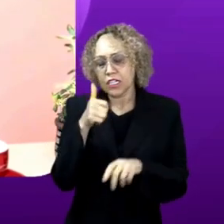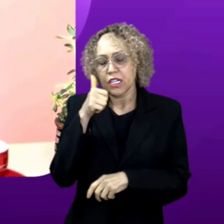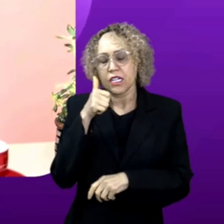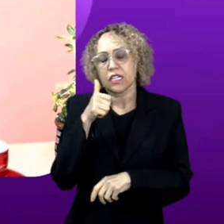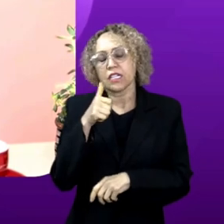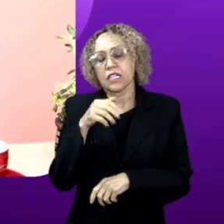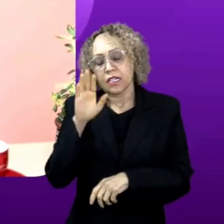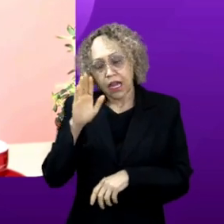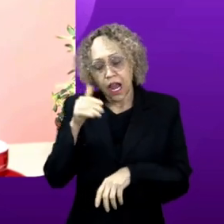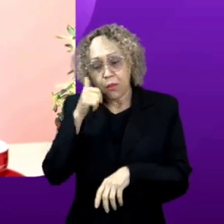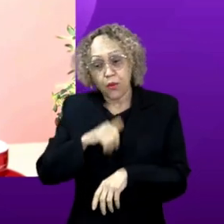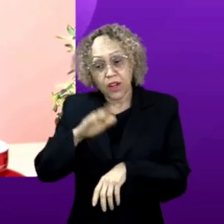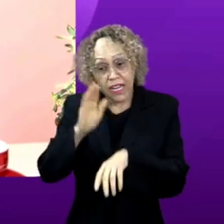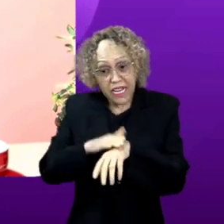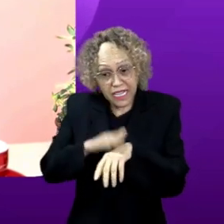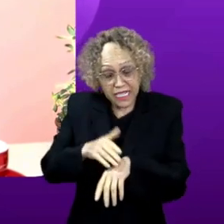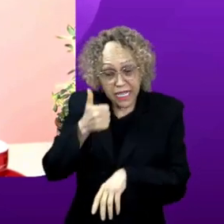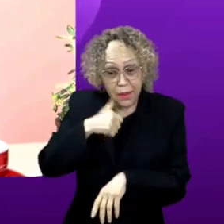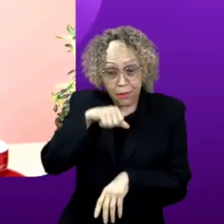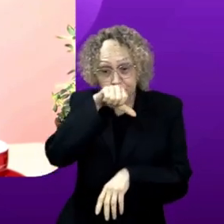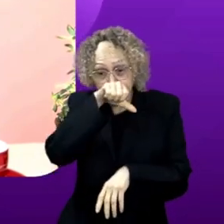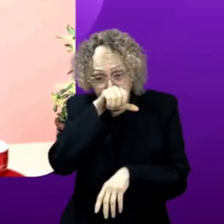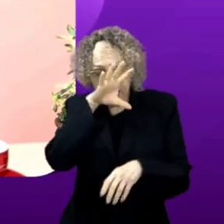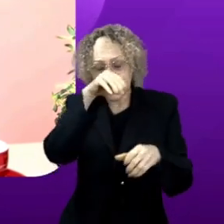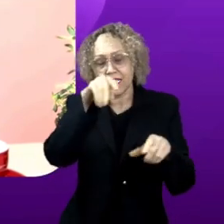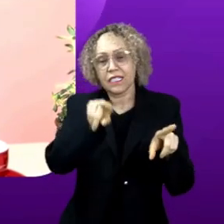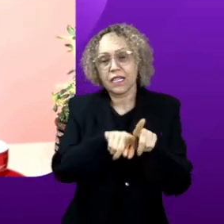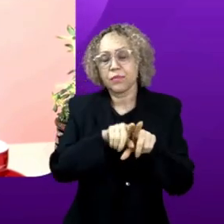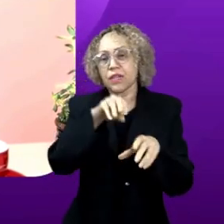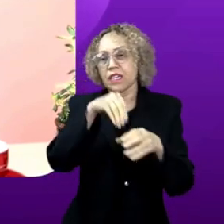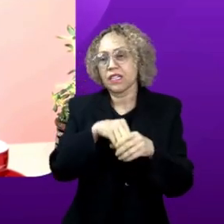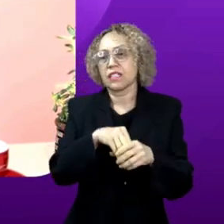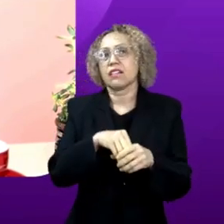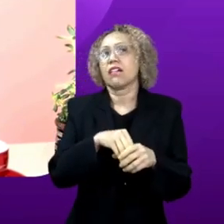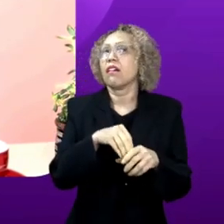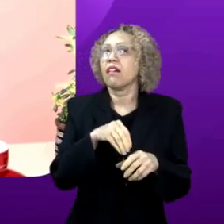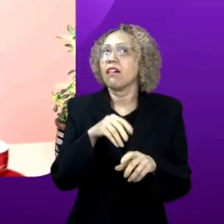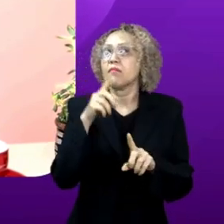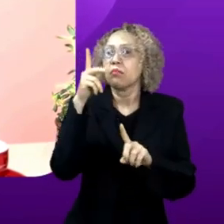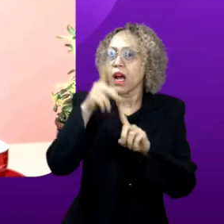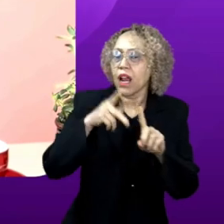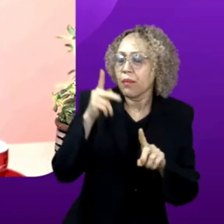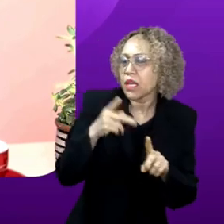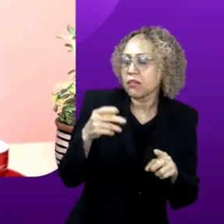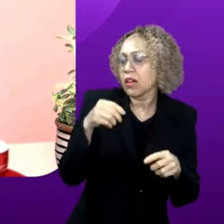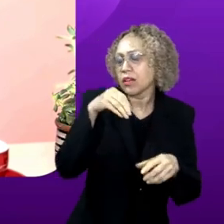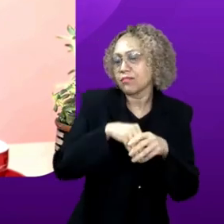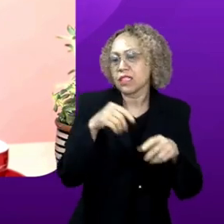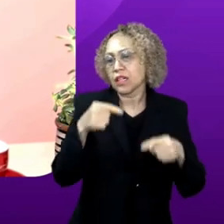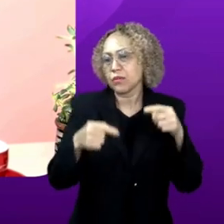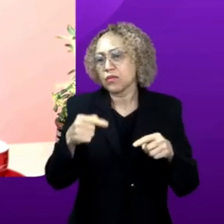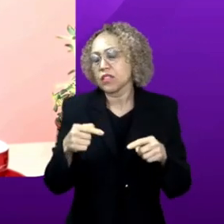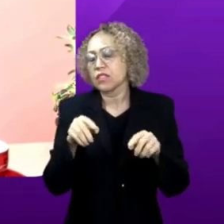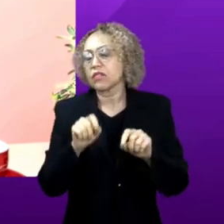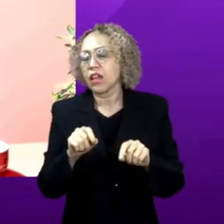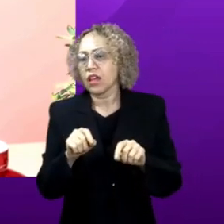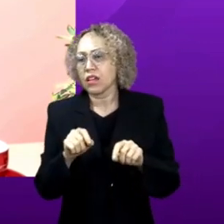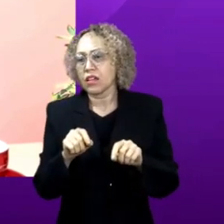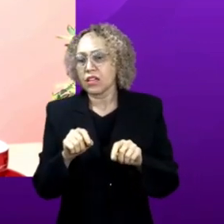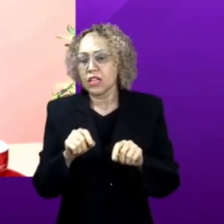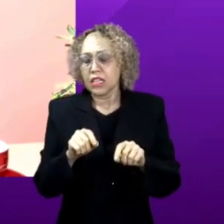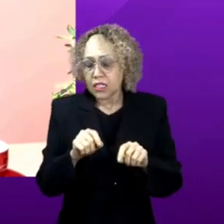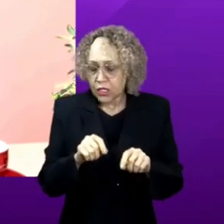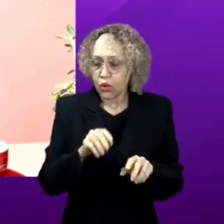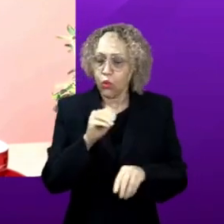lema que a gente trouxe para a campanha eleitoral, para a gente pensar a urgência de socializar o cuidado.